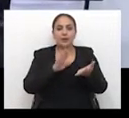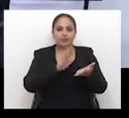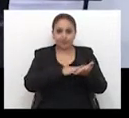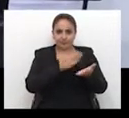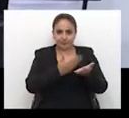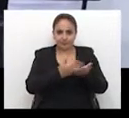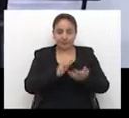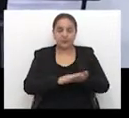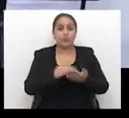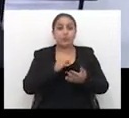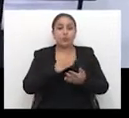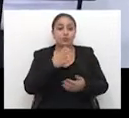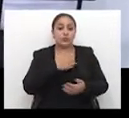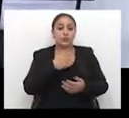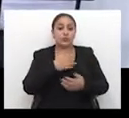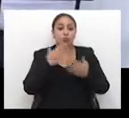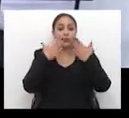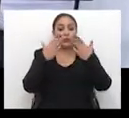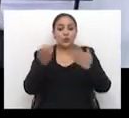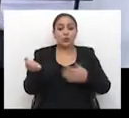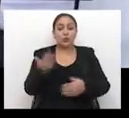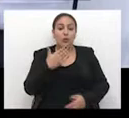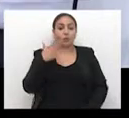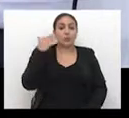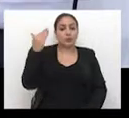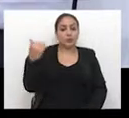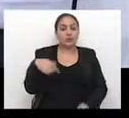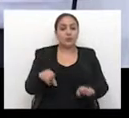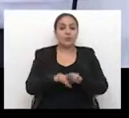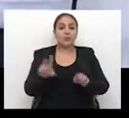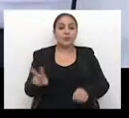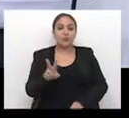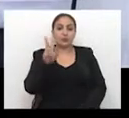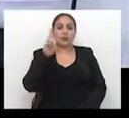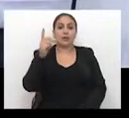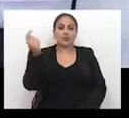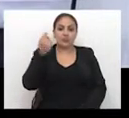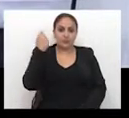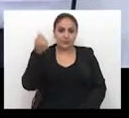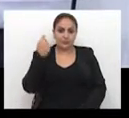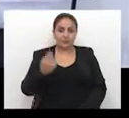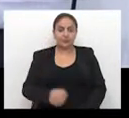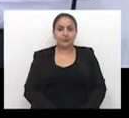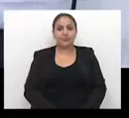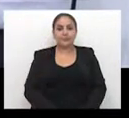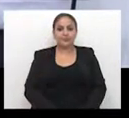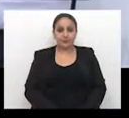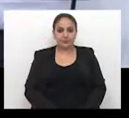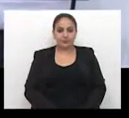uma forma de revelar novos talentos e valorizar a tradição